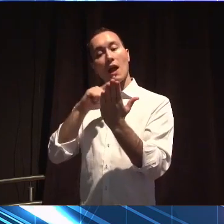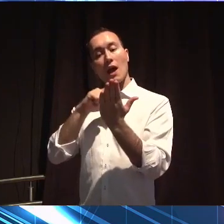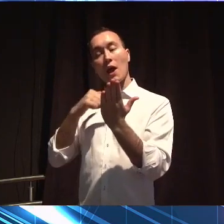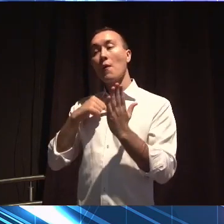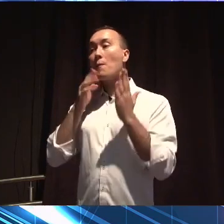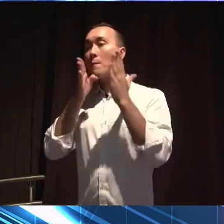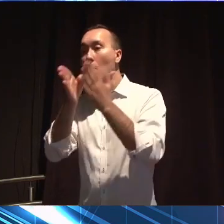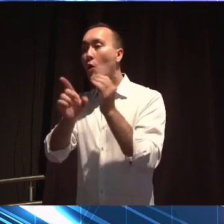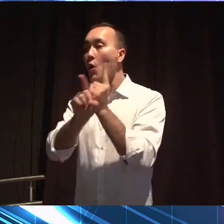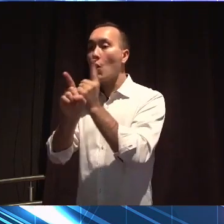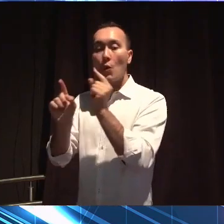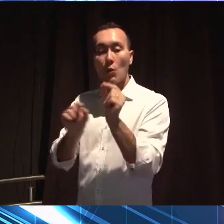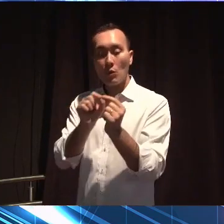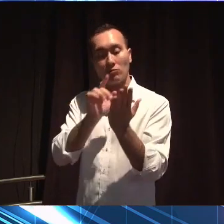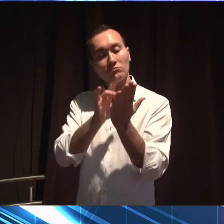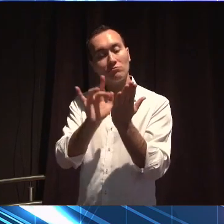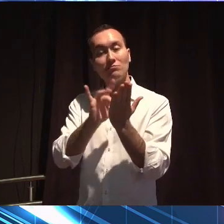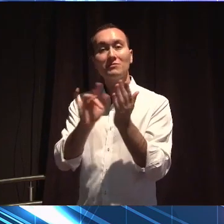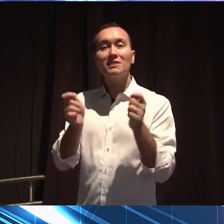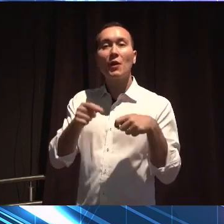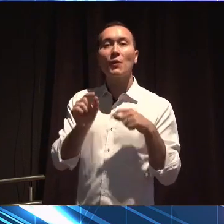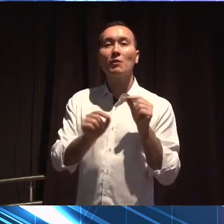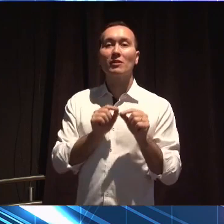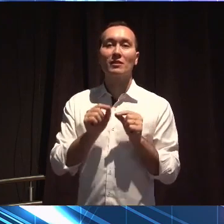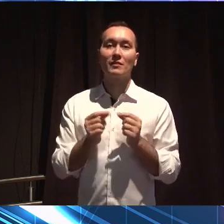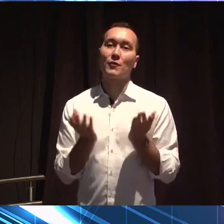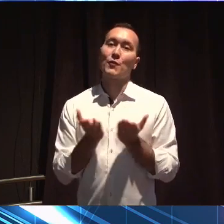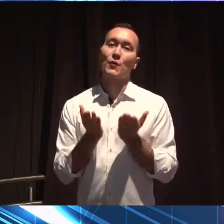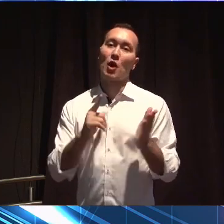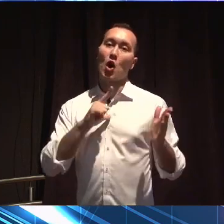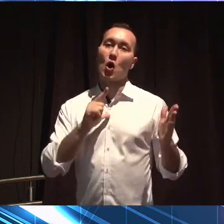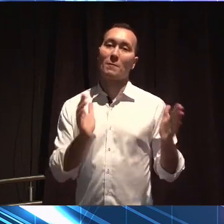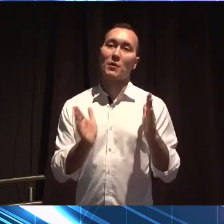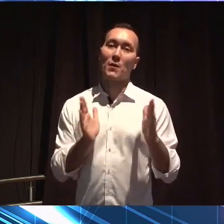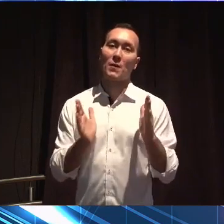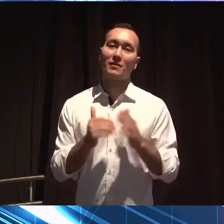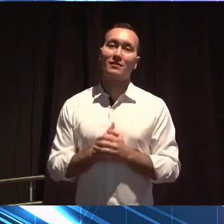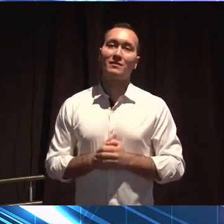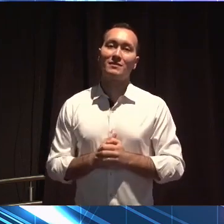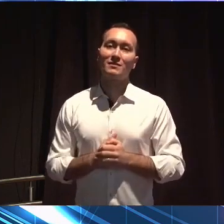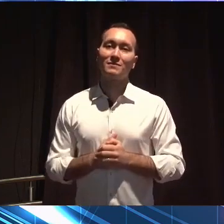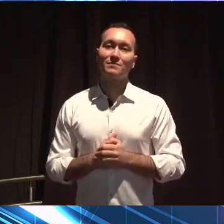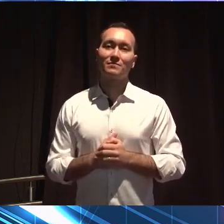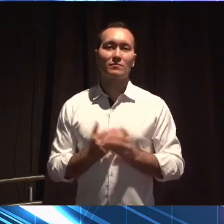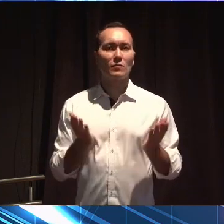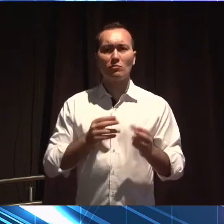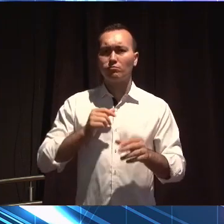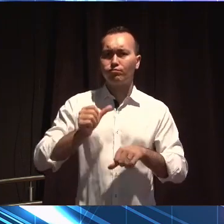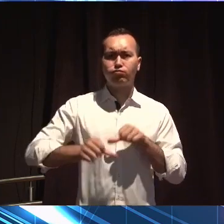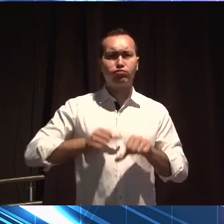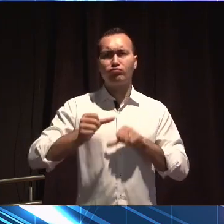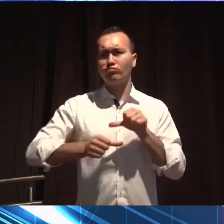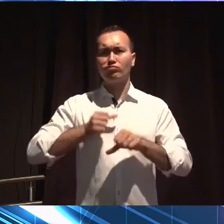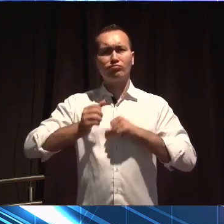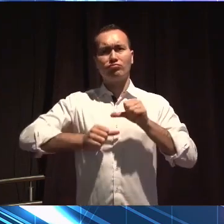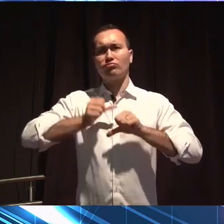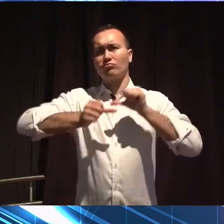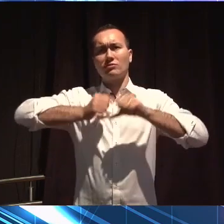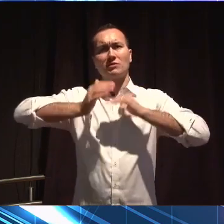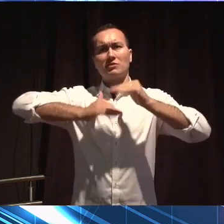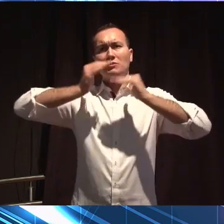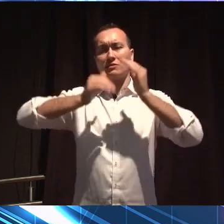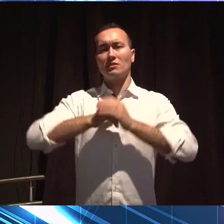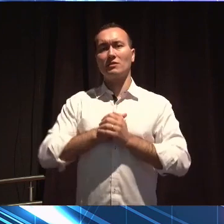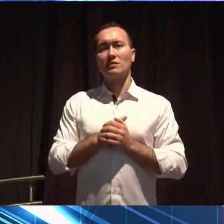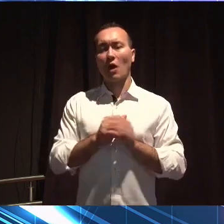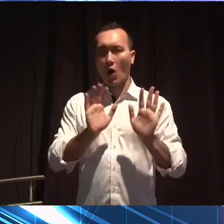Comprar é uma experiência. Né? E esse movimento é um movimento que é contínuo. Por exemplo, quando você pensa nas lojas da Amazon, a Amazon tem